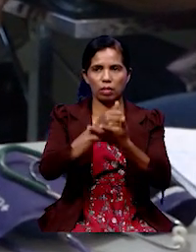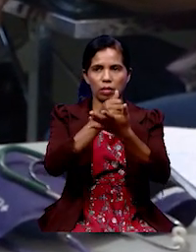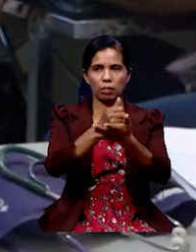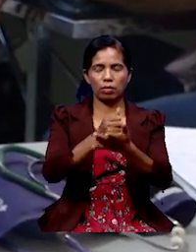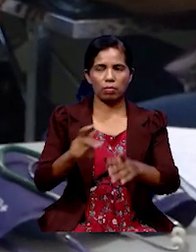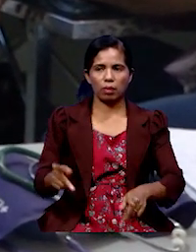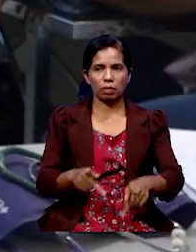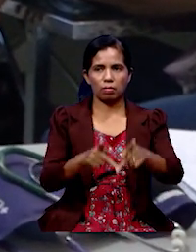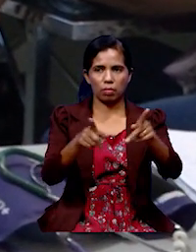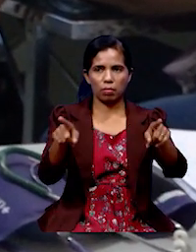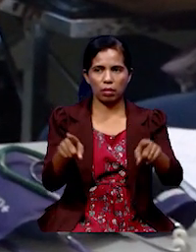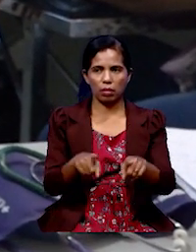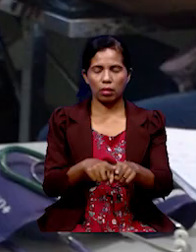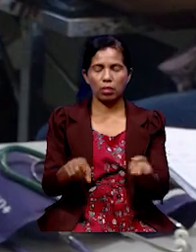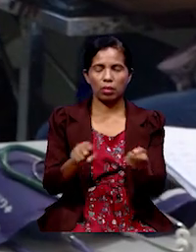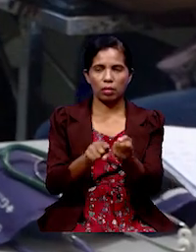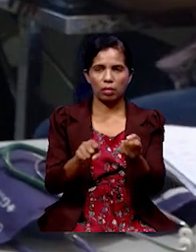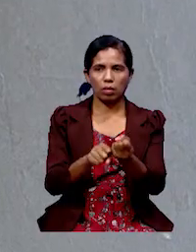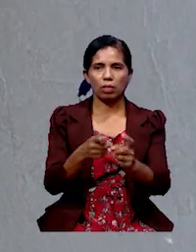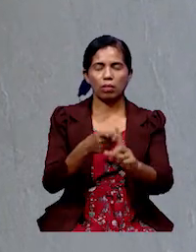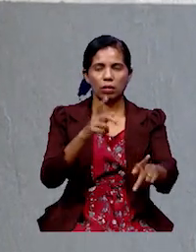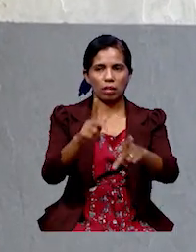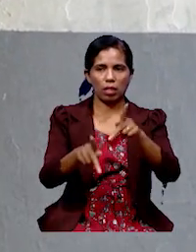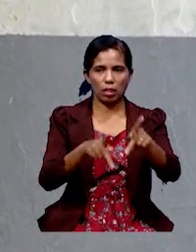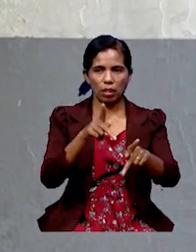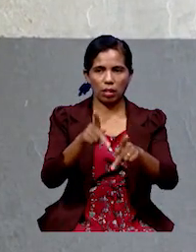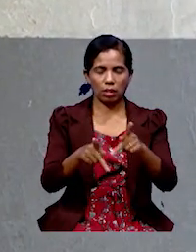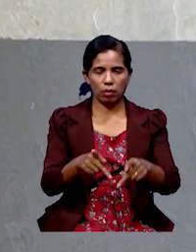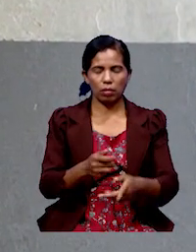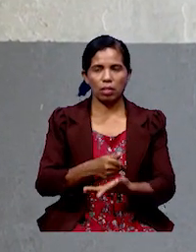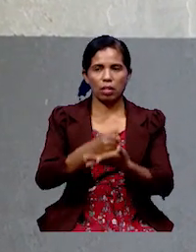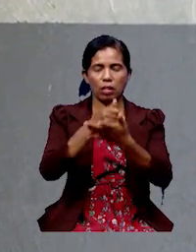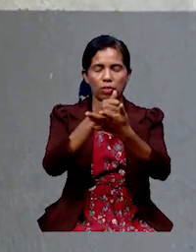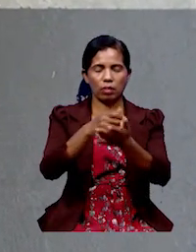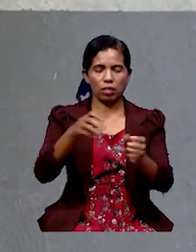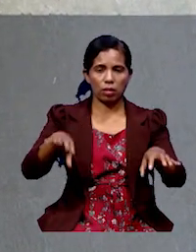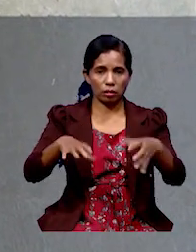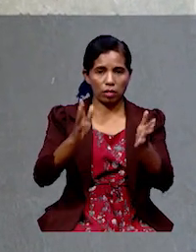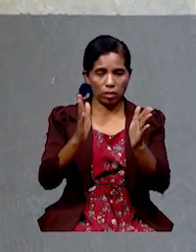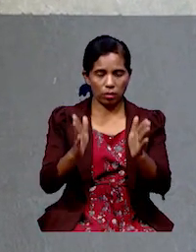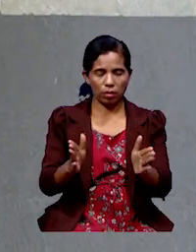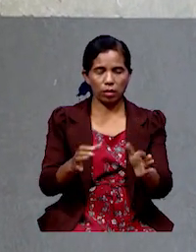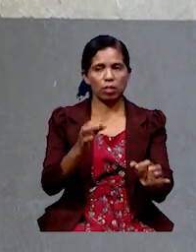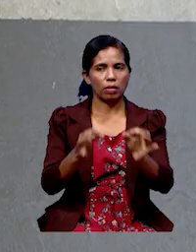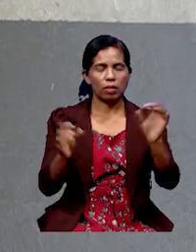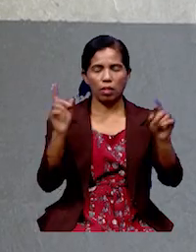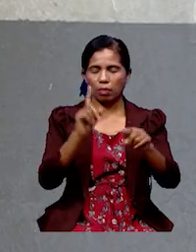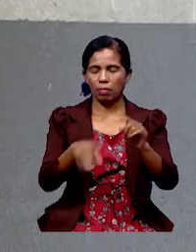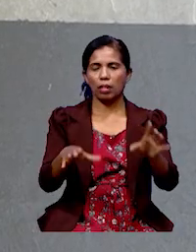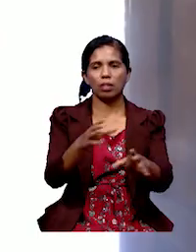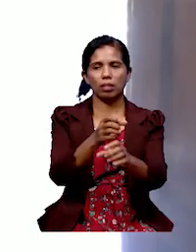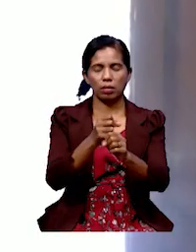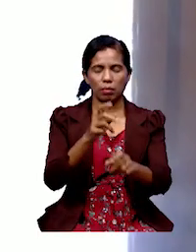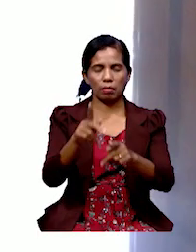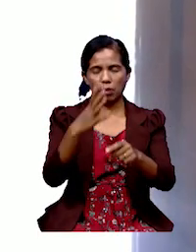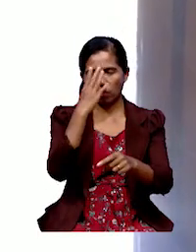publiku maka kontribuisan husi komunidade ho ditulung funcionário sira, mas que la bele simu paciente atu